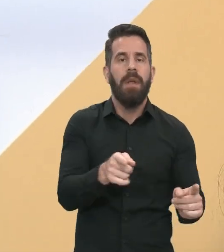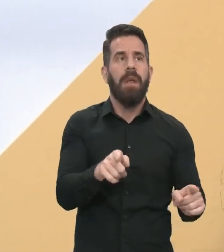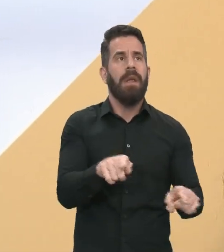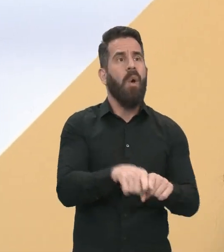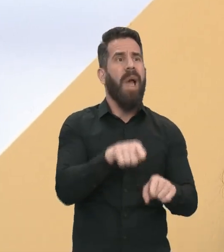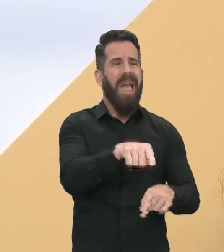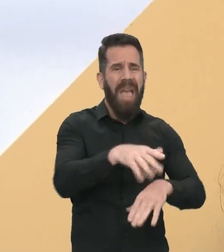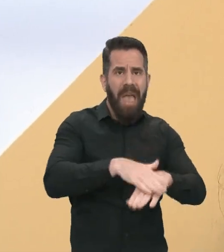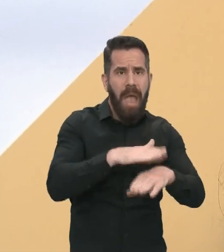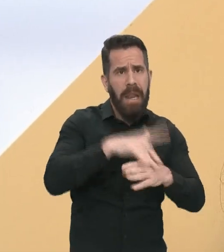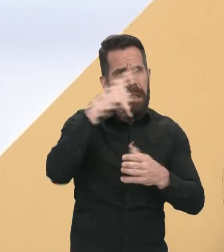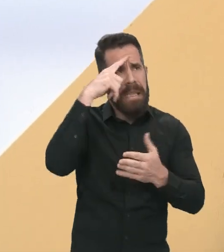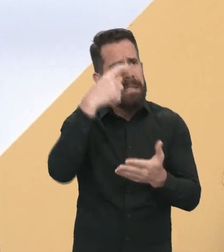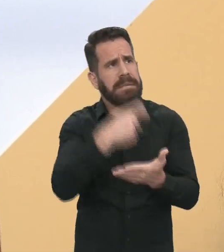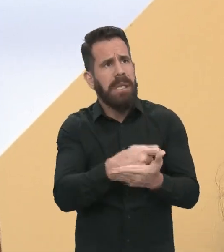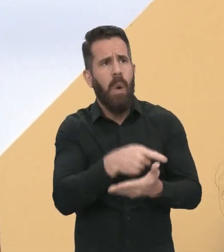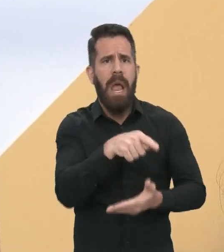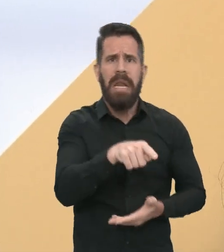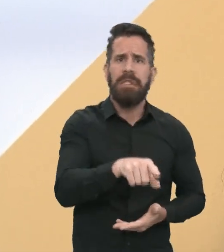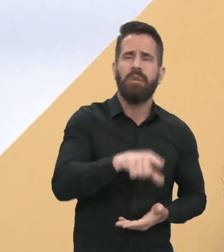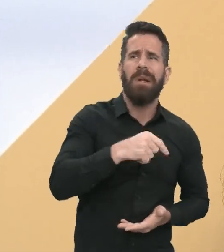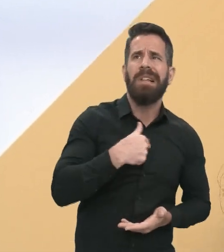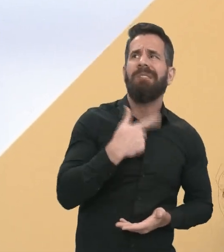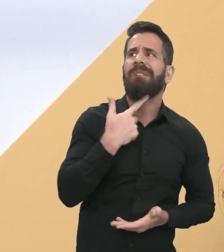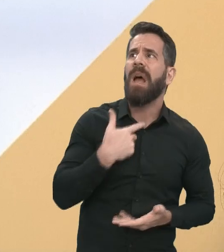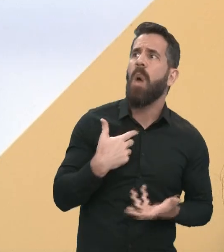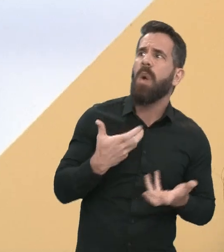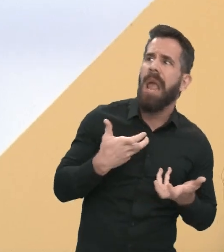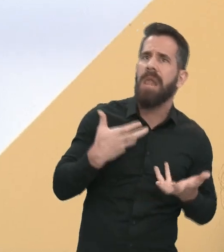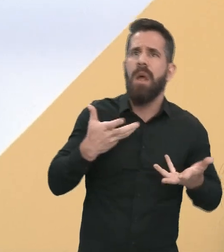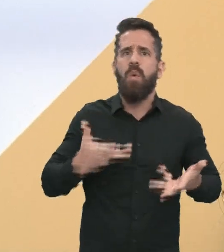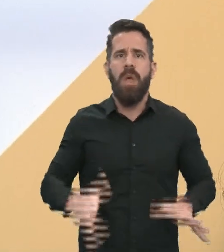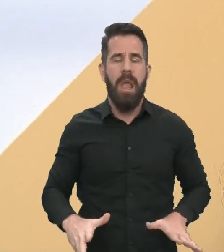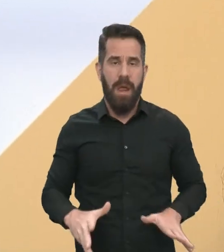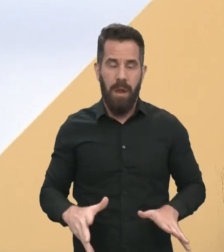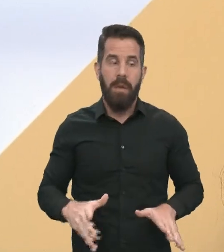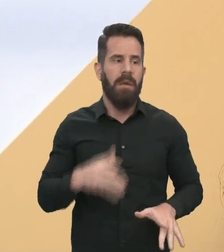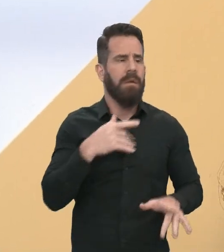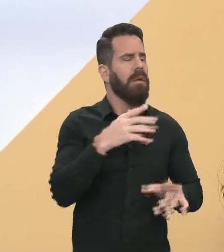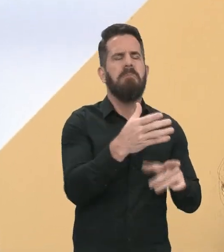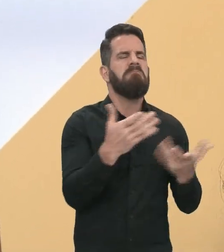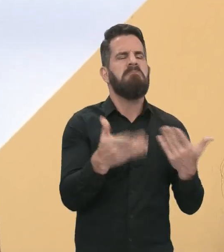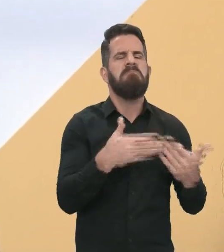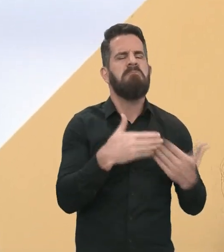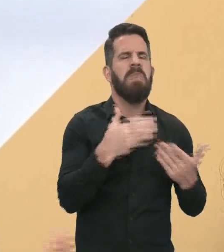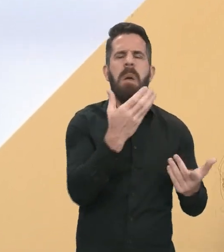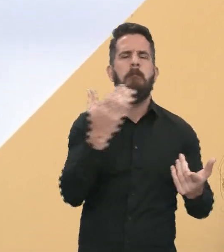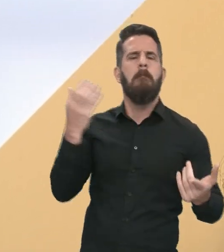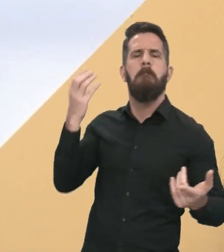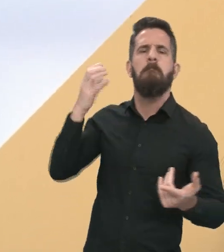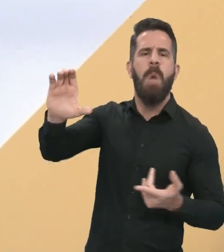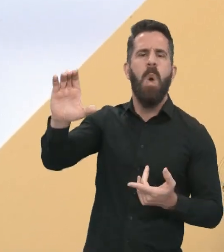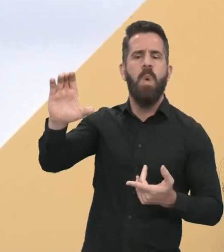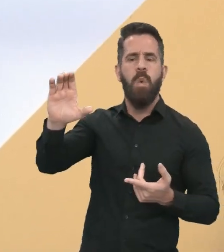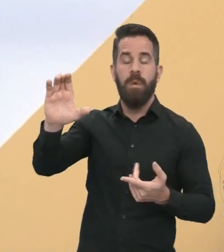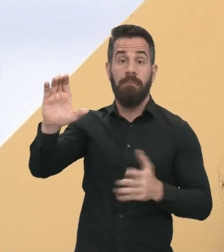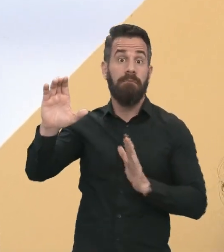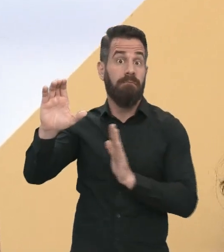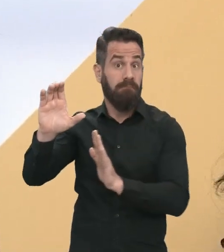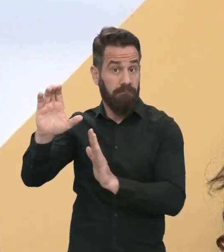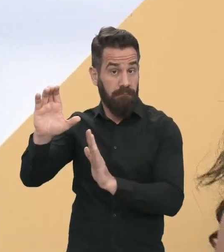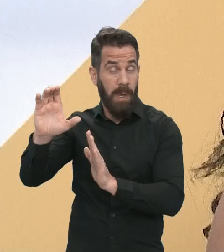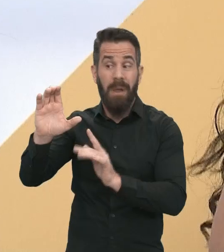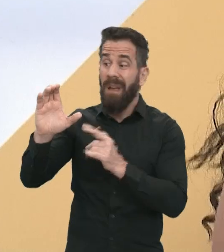não tem como falar que não quer. E é muito perigoso isso porque é muito aberto, né, a